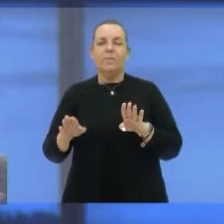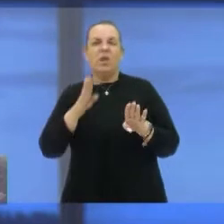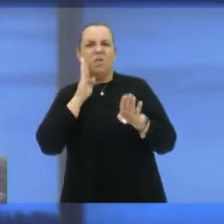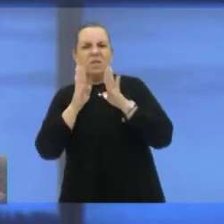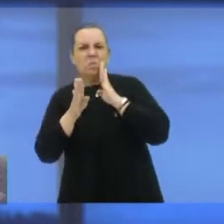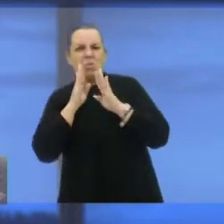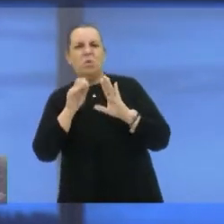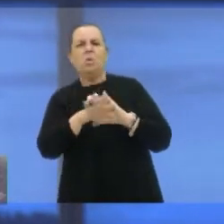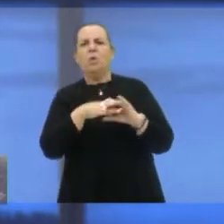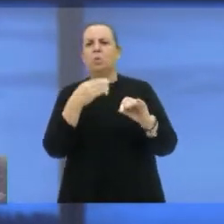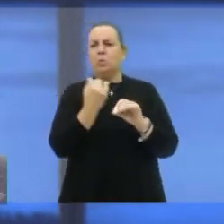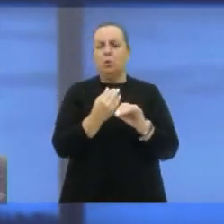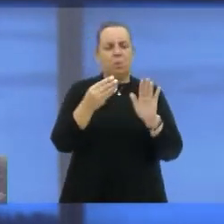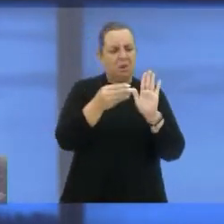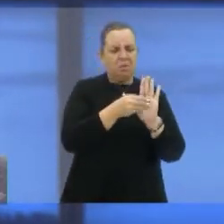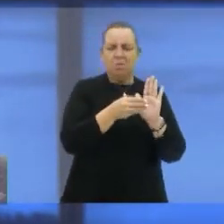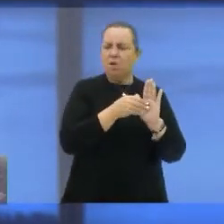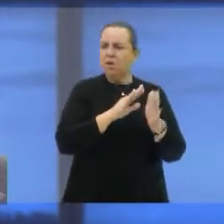32216060 60 0,